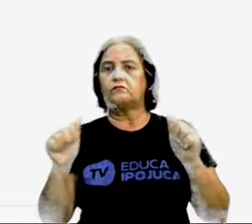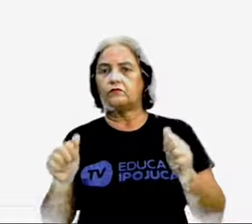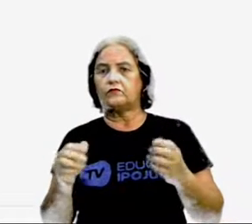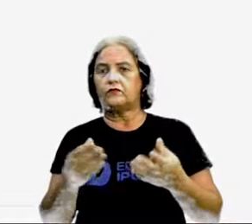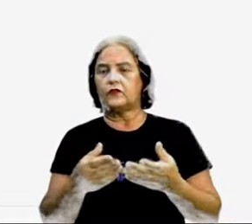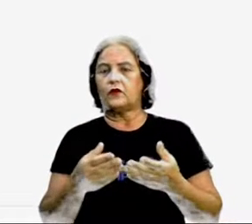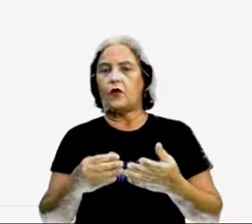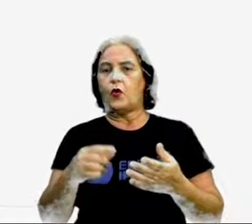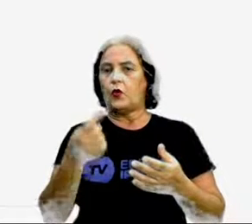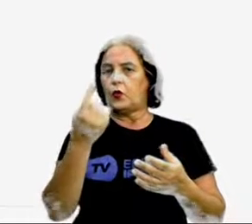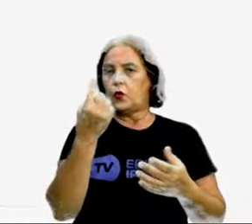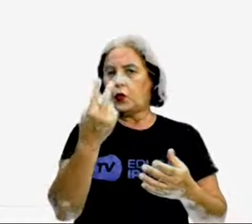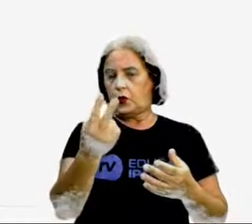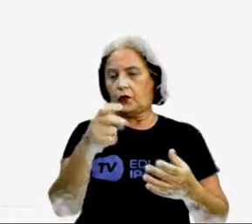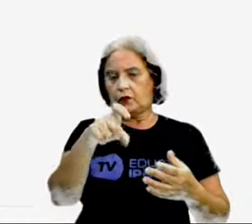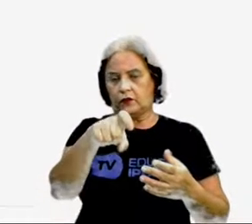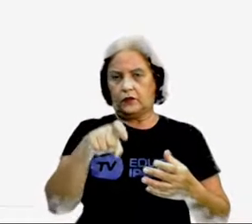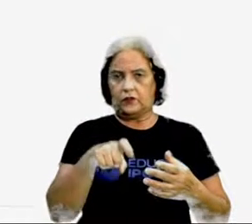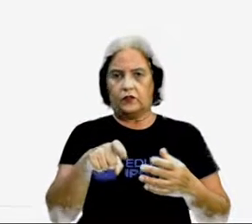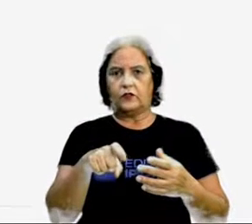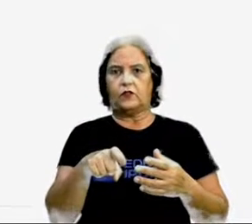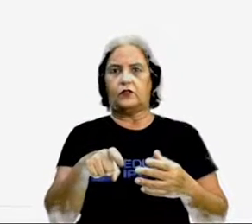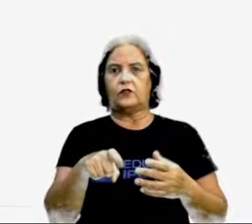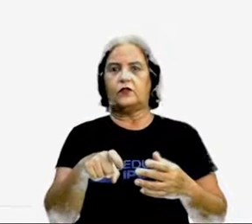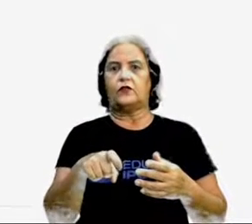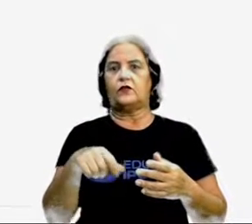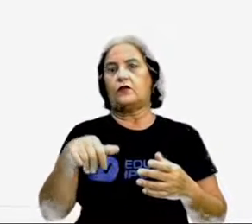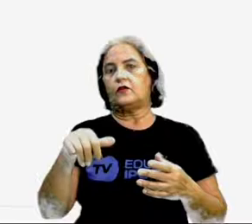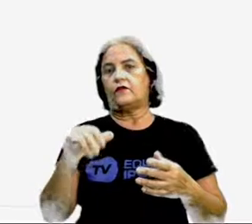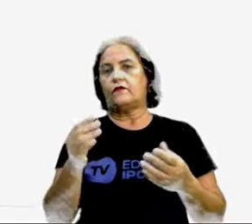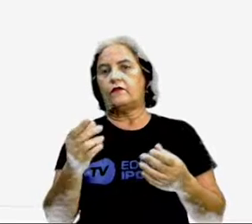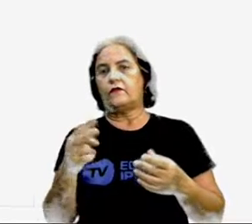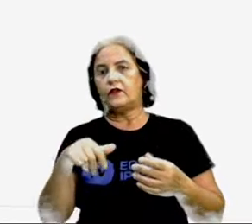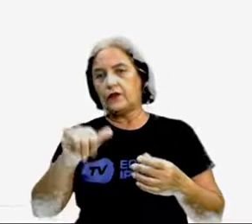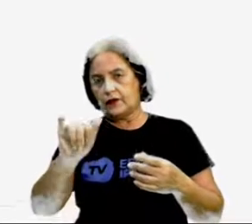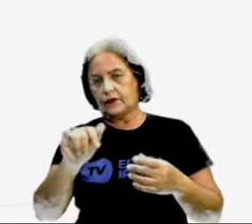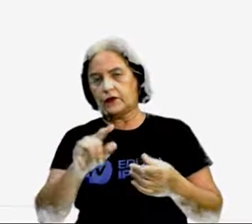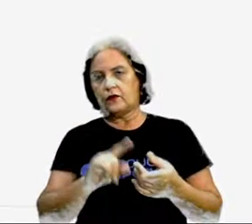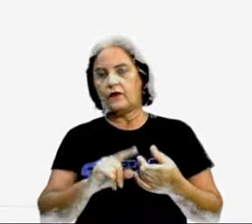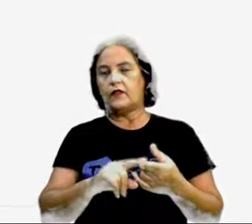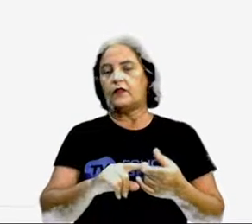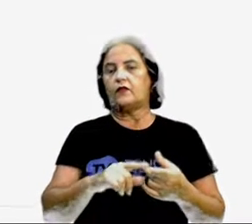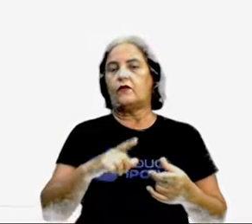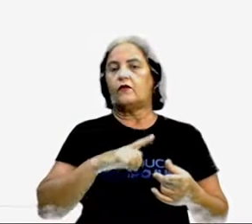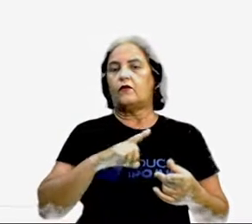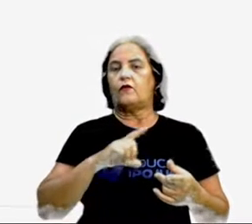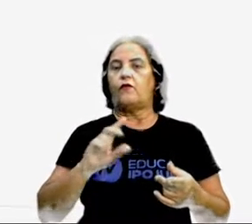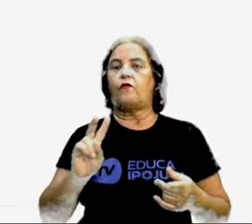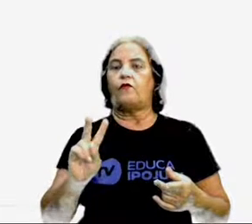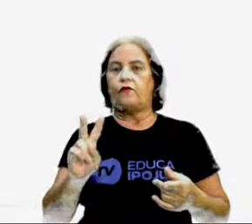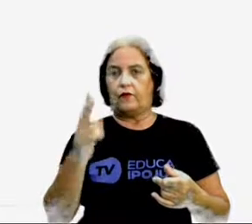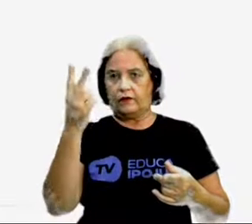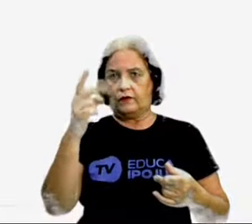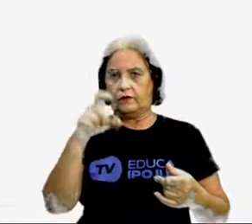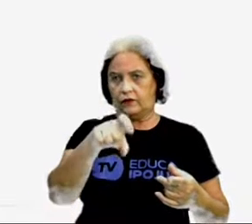duas incógnitas terá duas soluções, o valor de x e o valor de